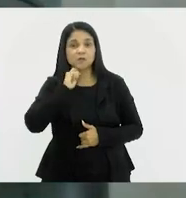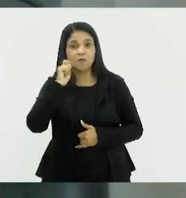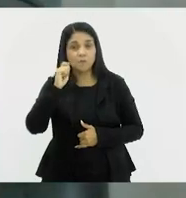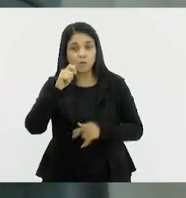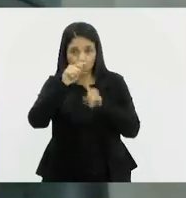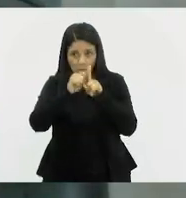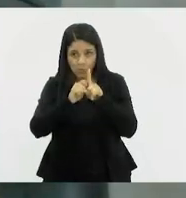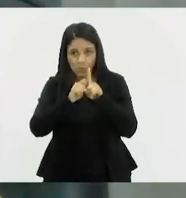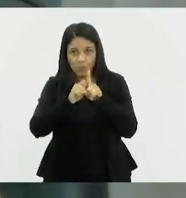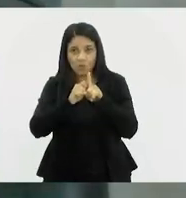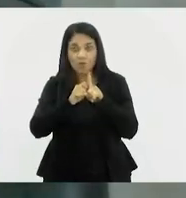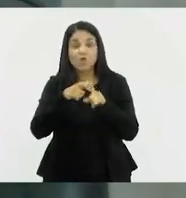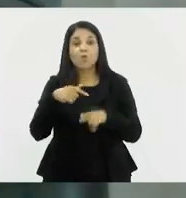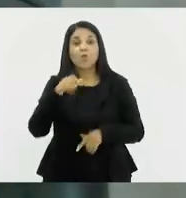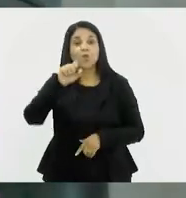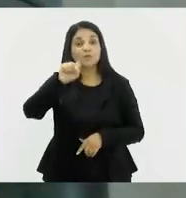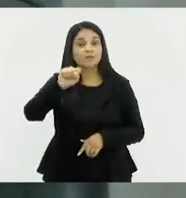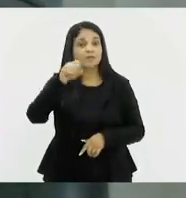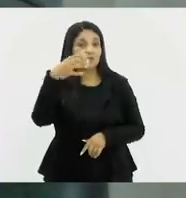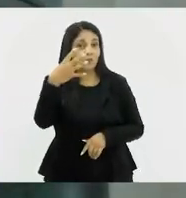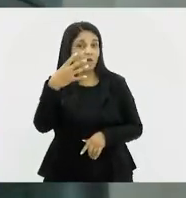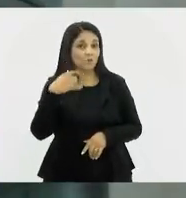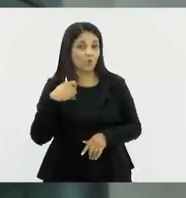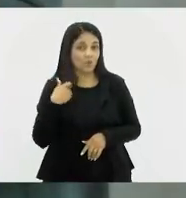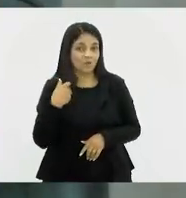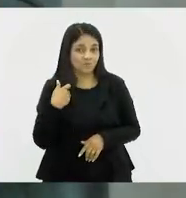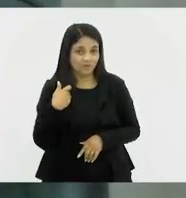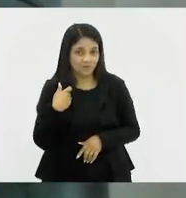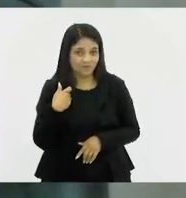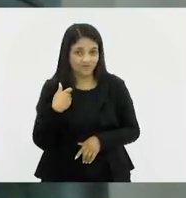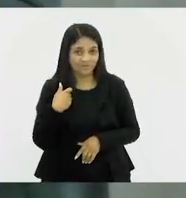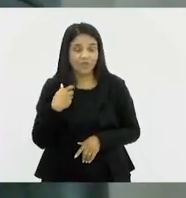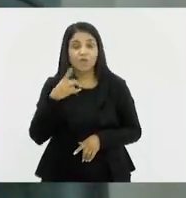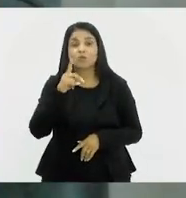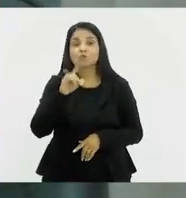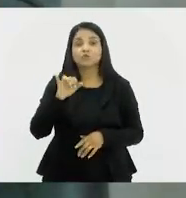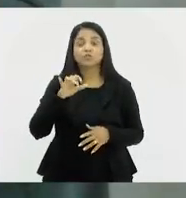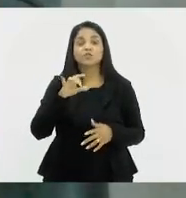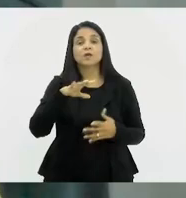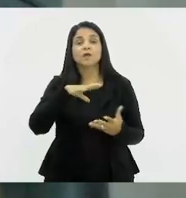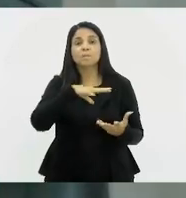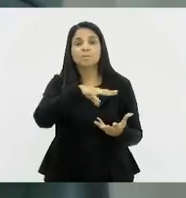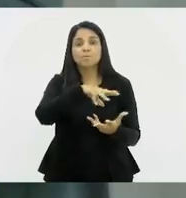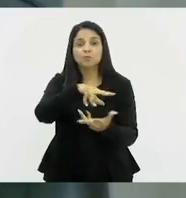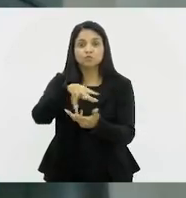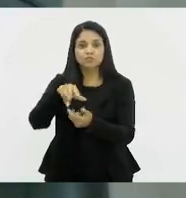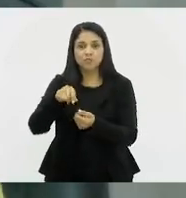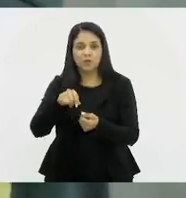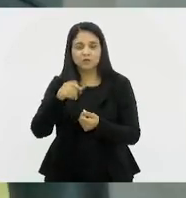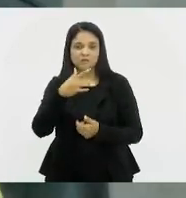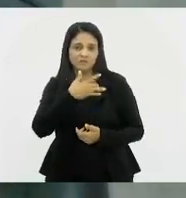Saúde. Então, eu sou uma pessoa que continuo nessa luta porque